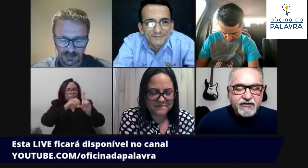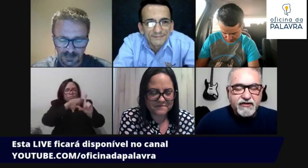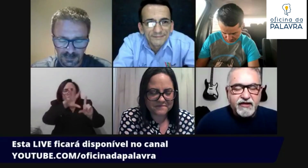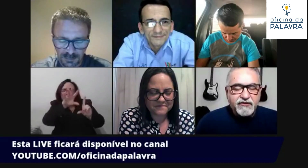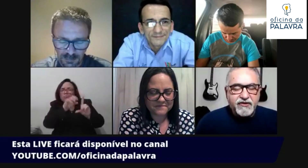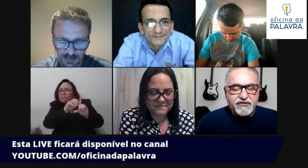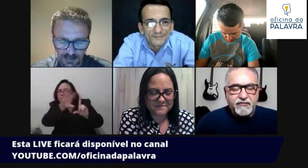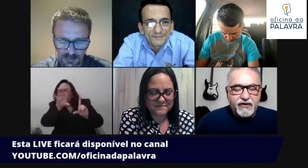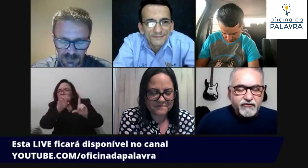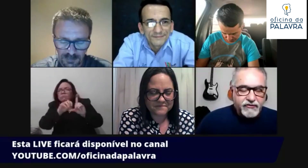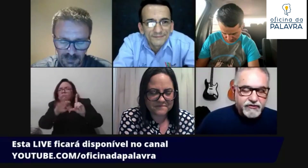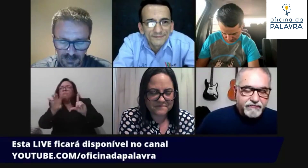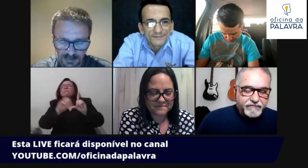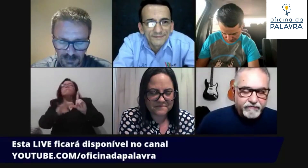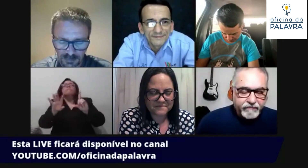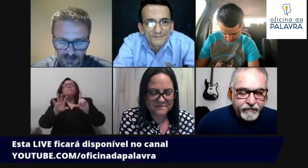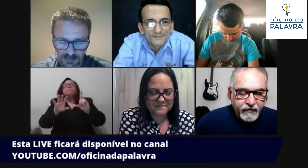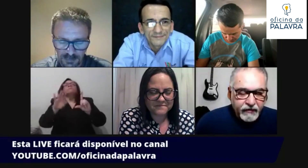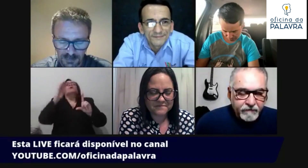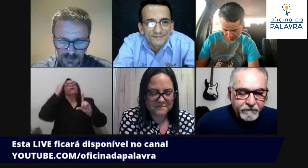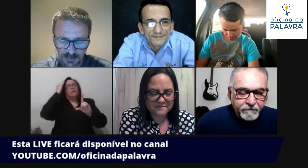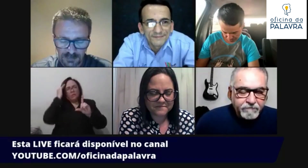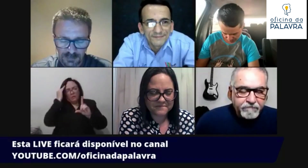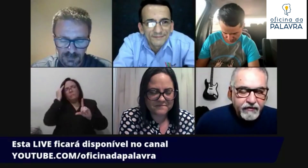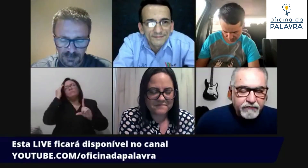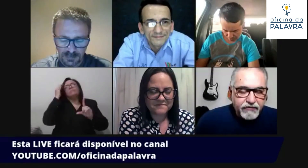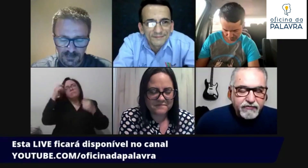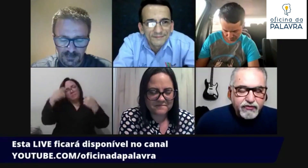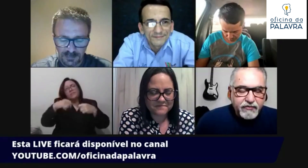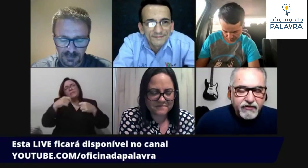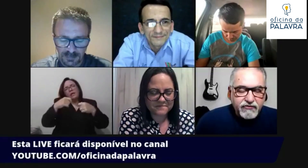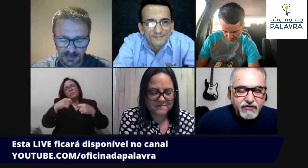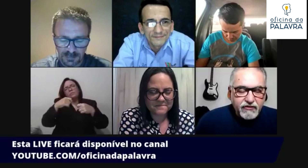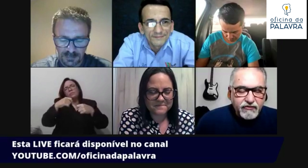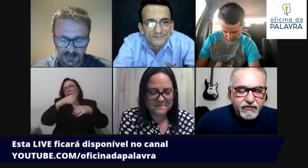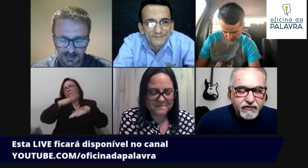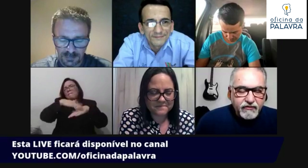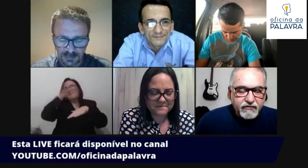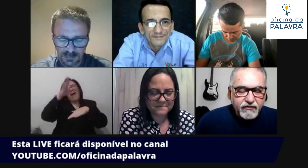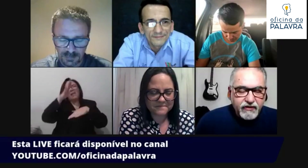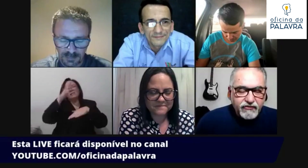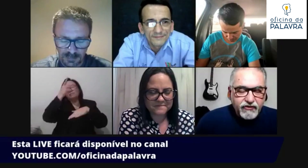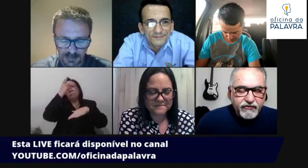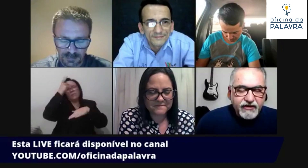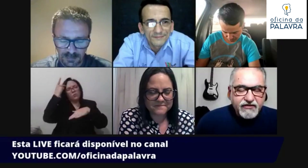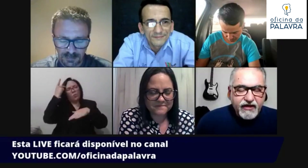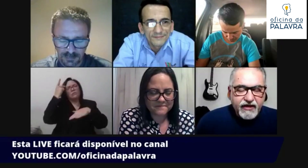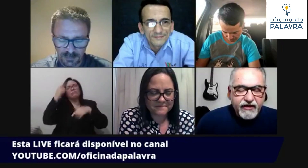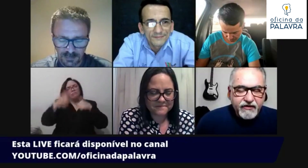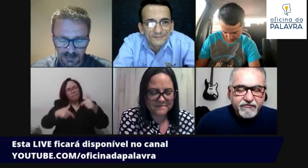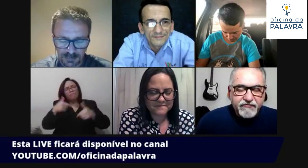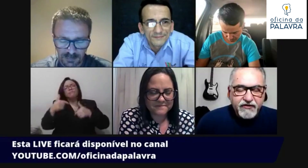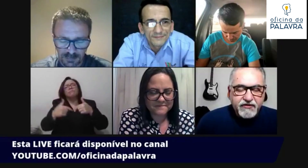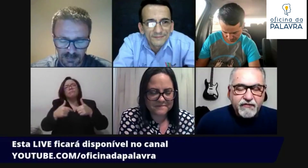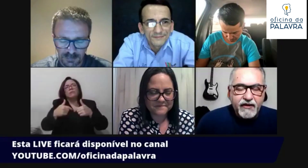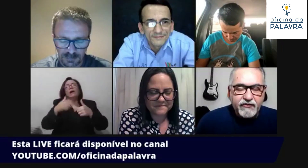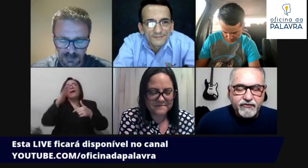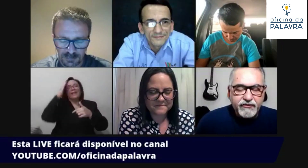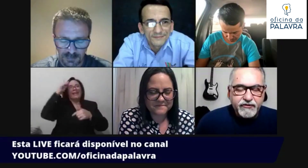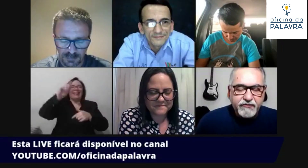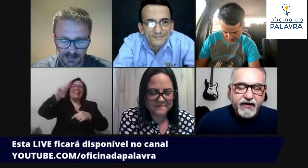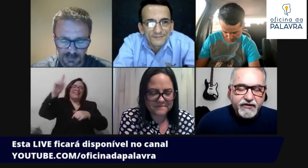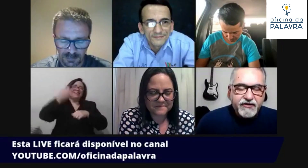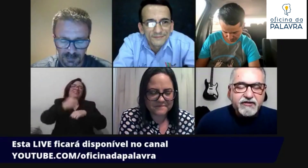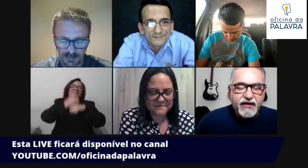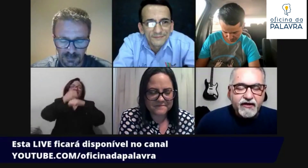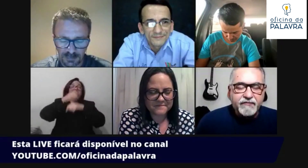grande necessidade de mais trabalhadores. E pedimos para que o Senhor, que é o dono da seara, envie